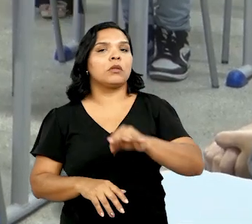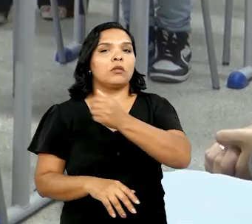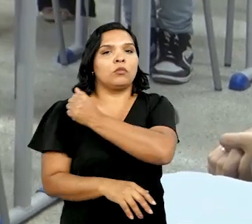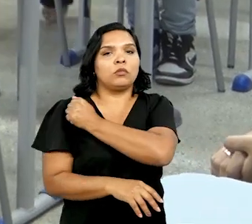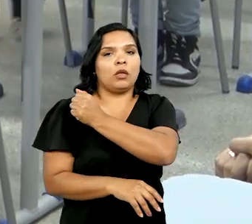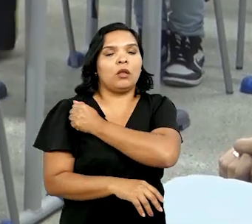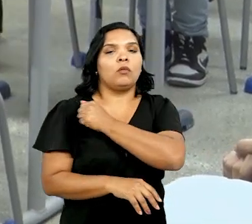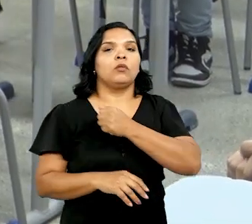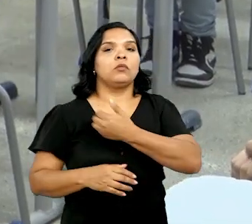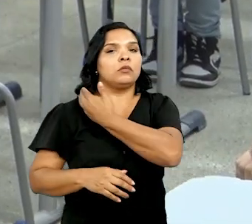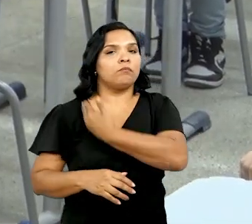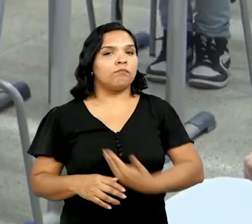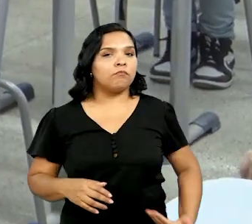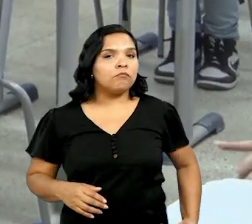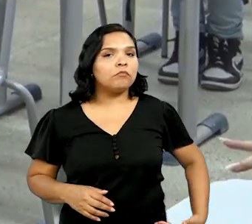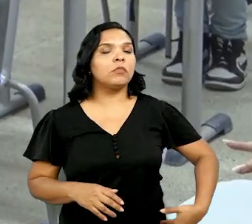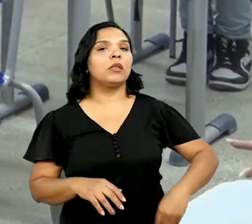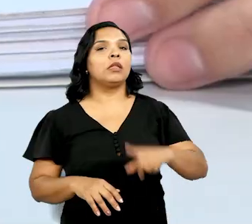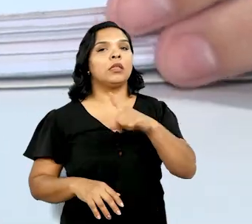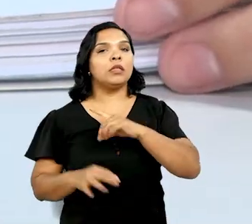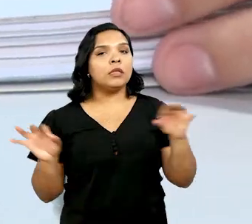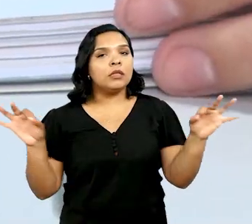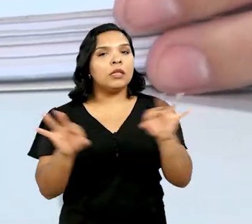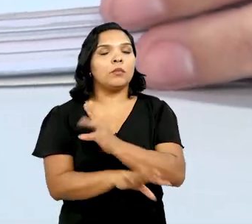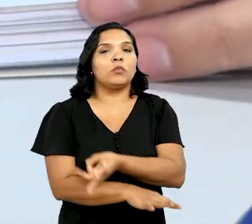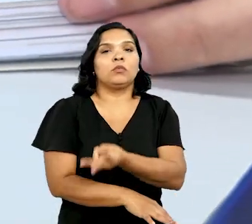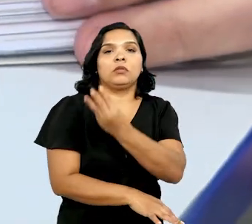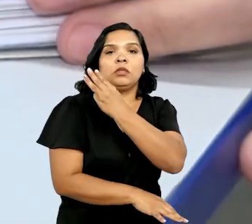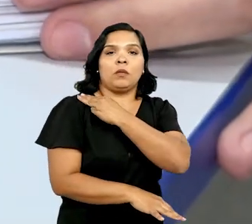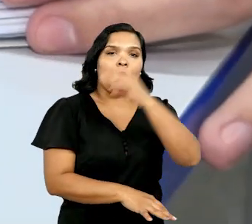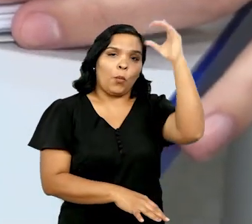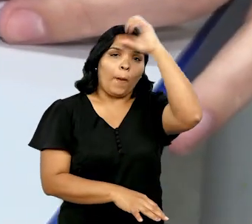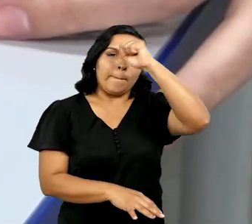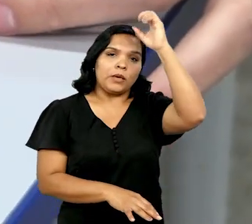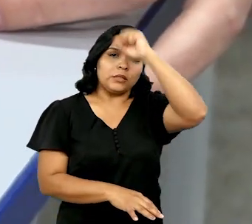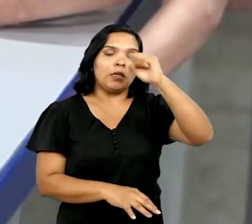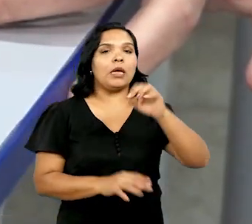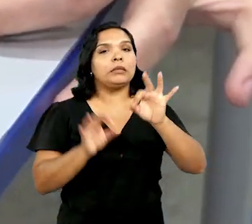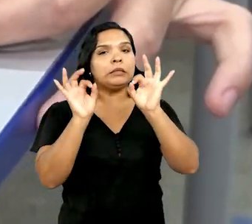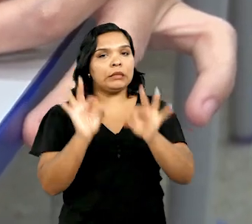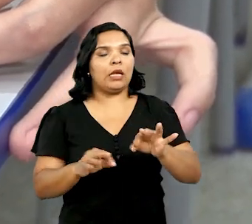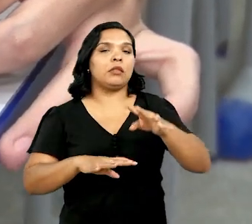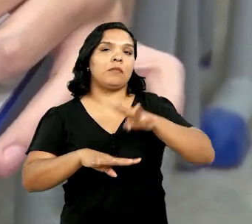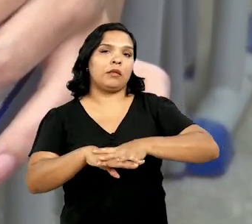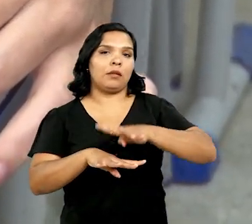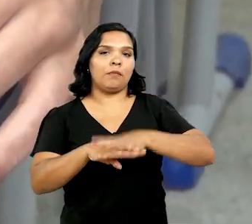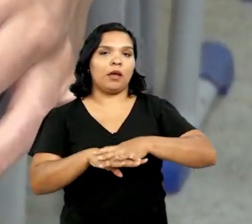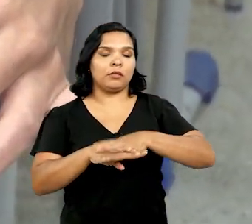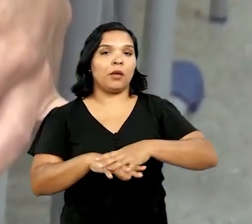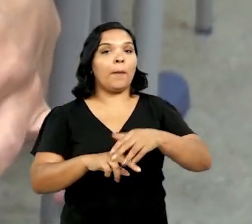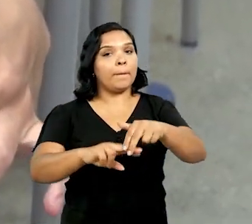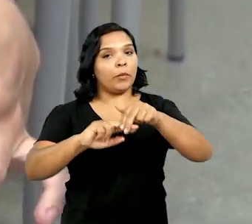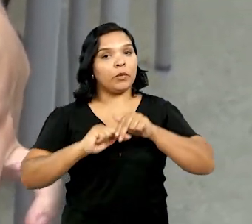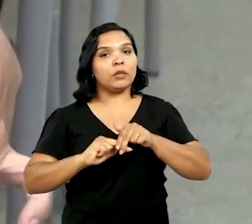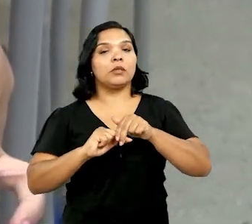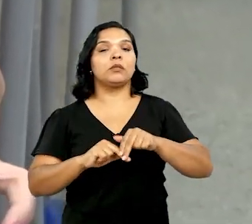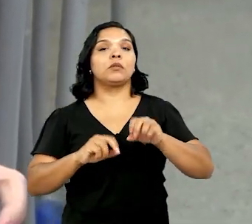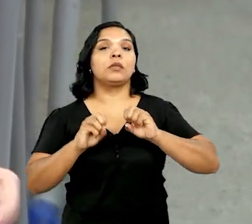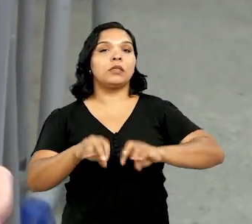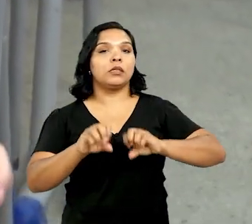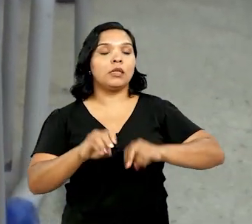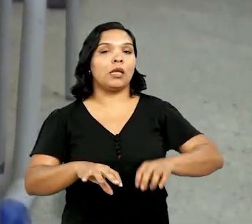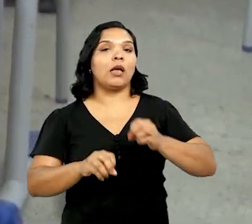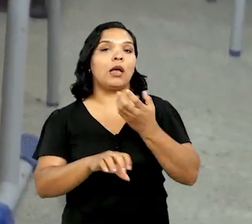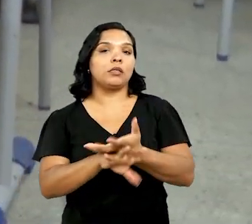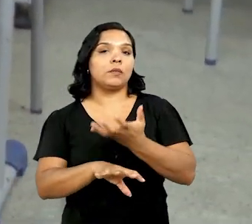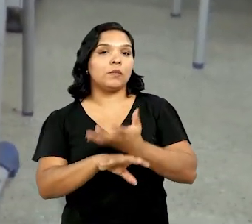5% dos estudantes da rede pública no Brasil terminam o ensino médio com aprendizado adequado de matemática. Por isso, ensinar